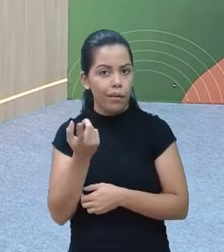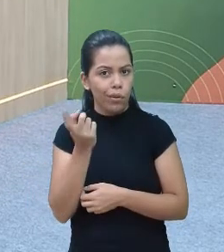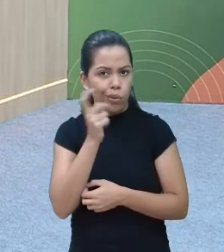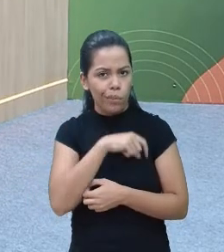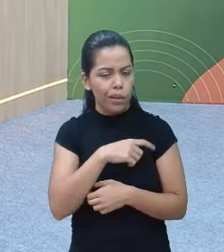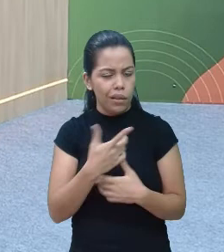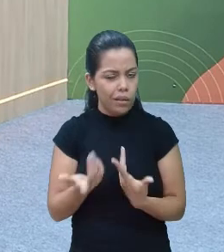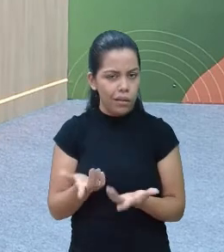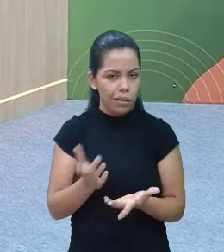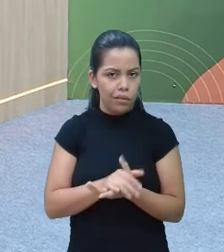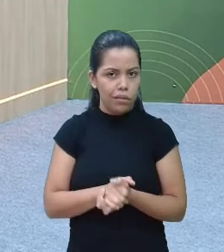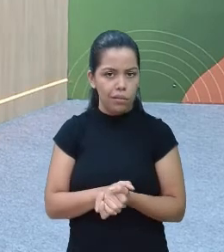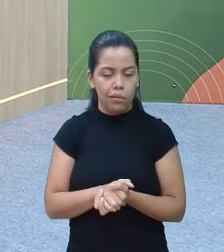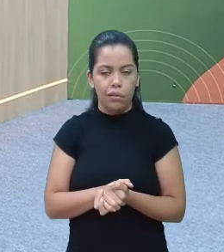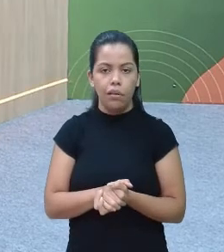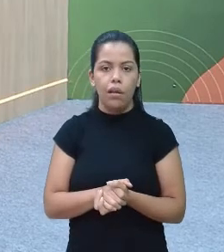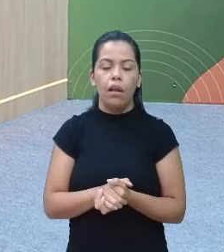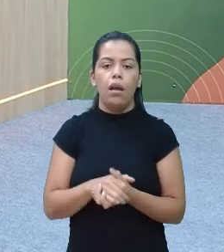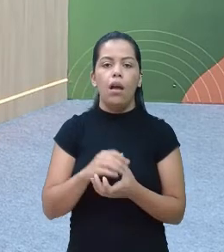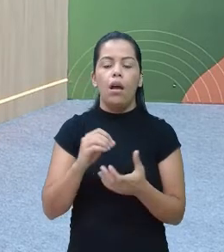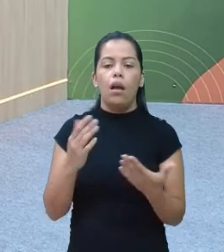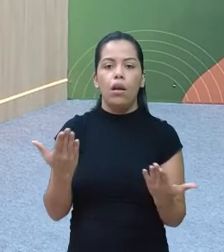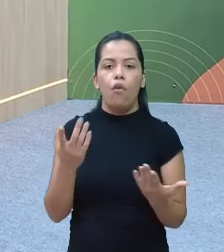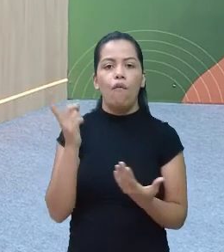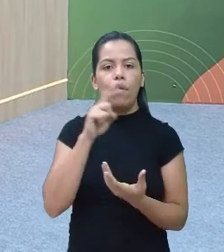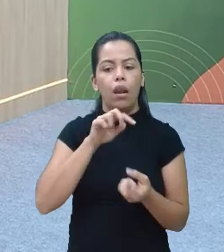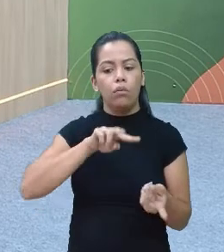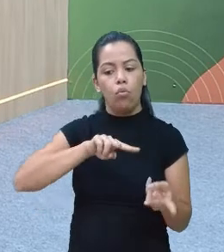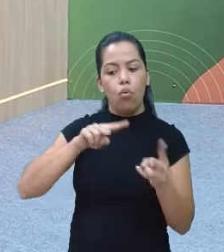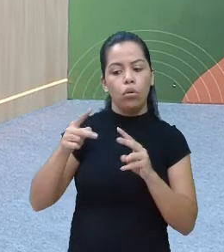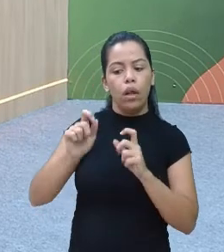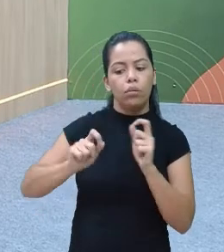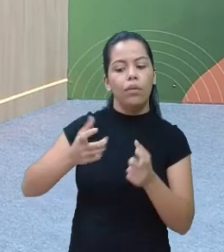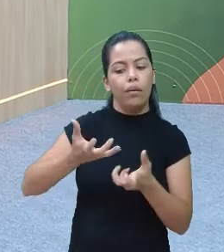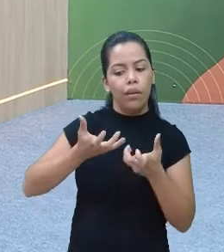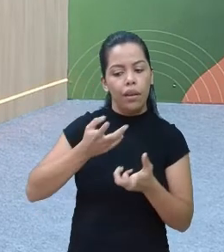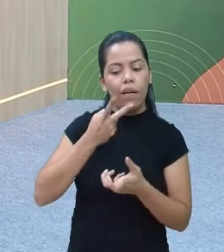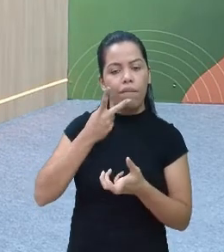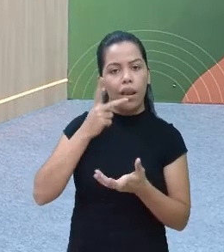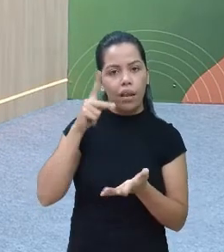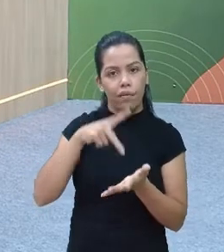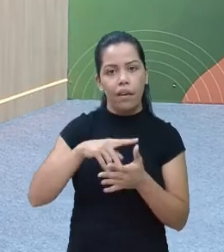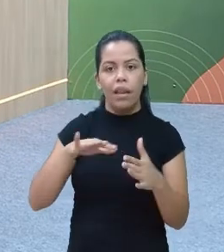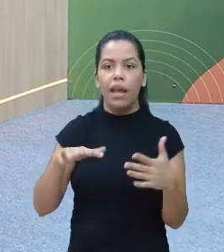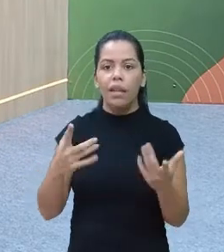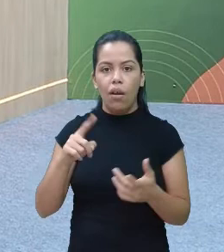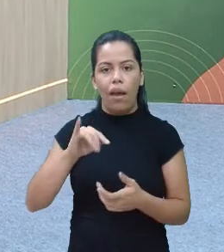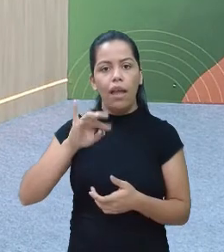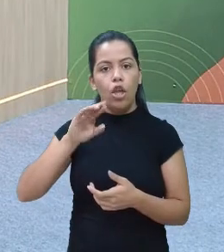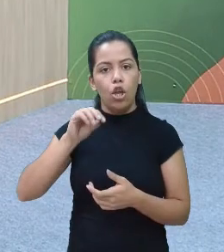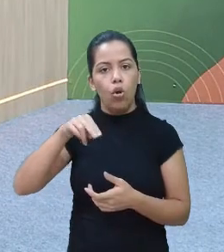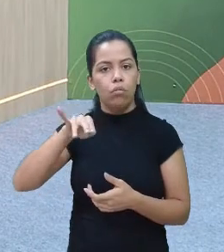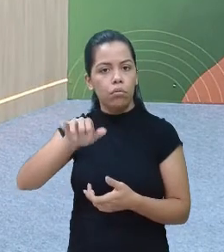que eu estou sendo sarcástica, que eu estou dizendo, na verdade, o oposto daquilo que eu queria. Então, isso é a ironia.